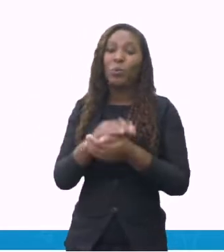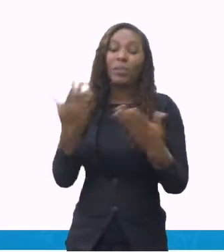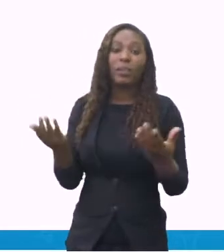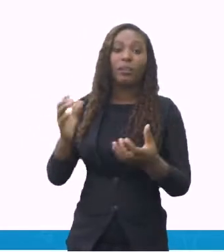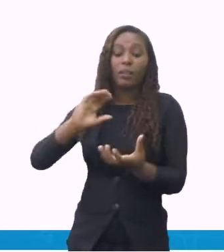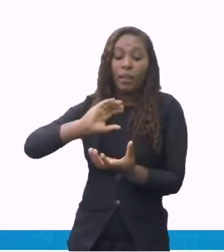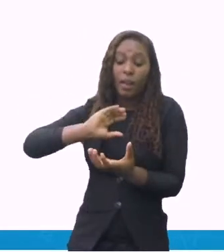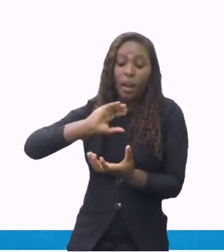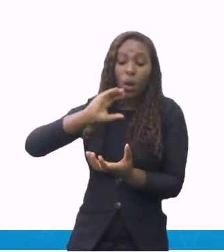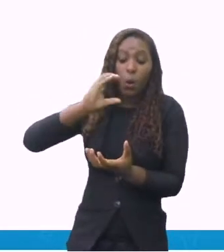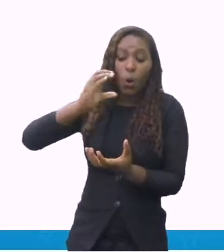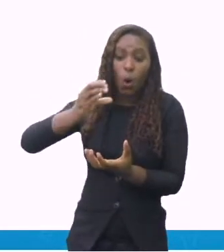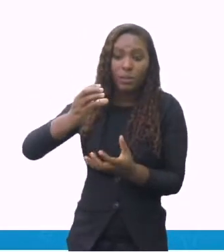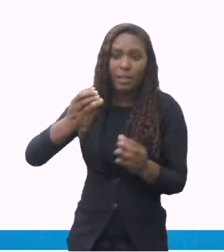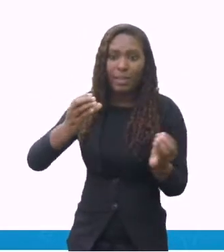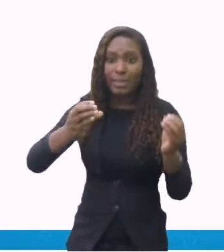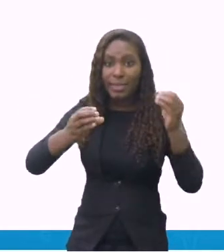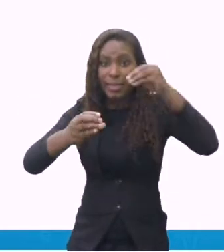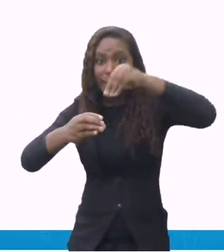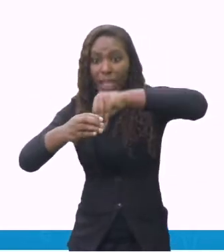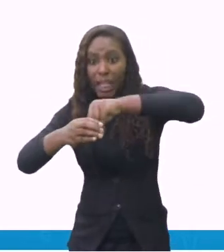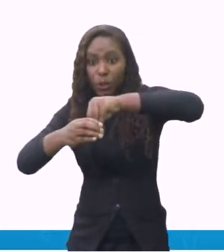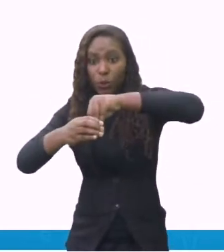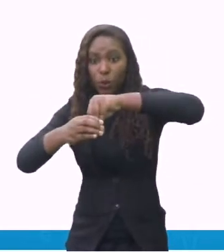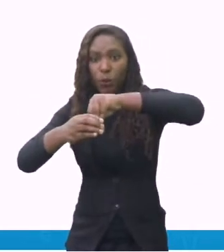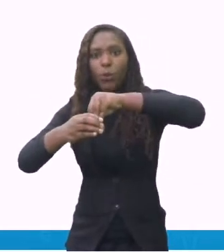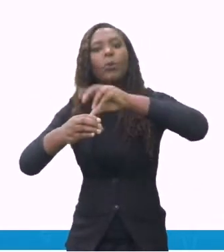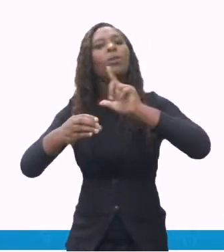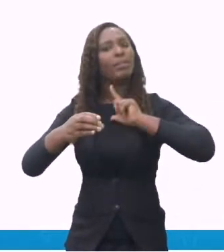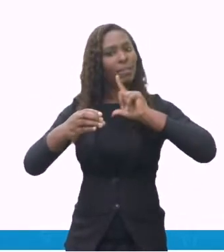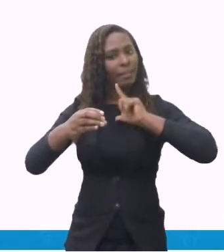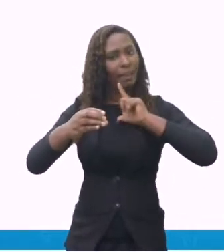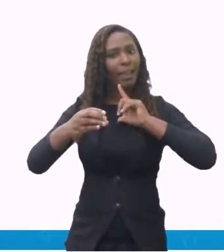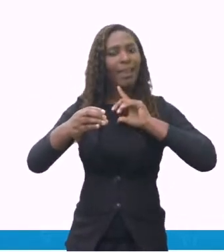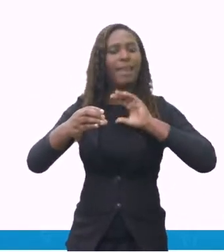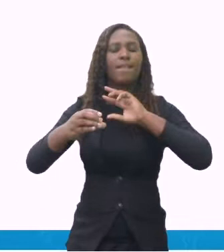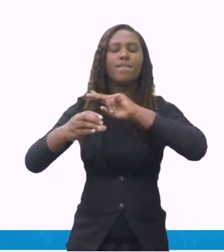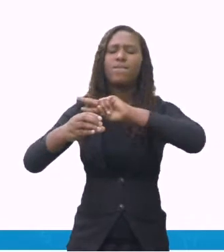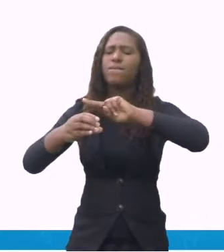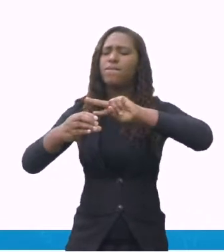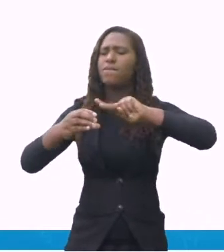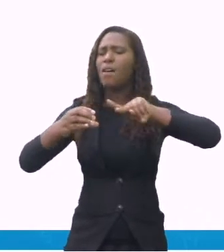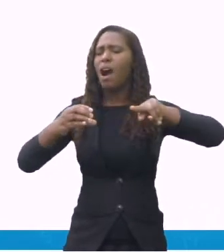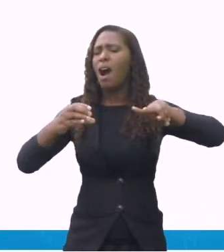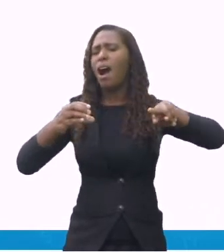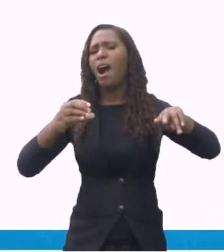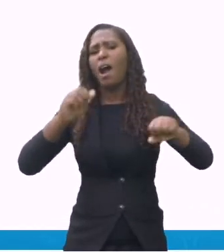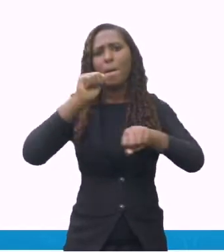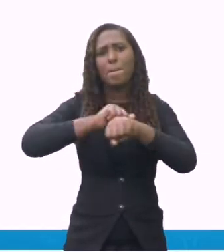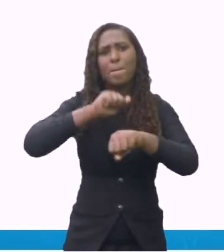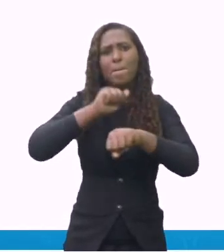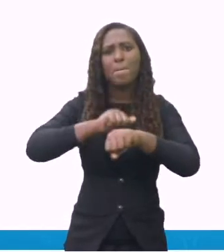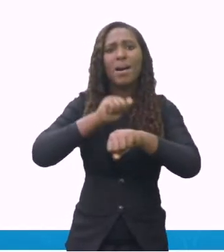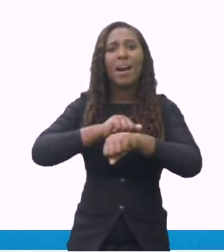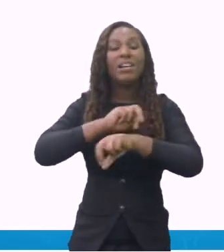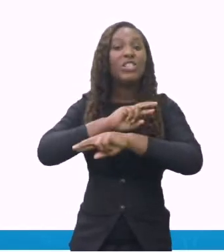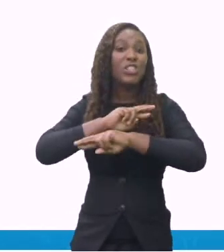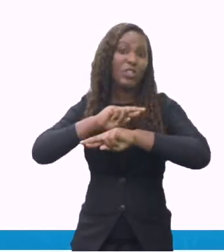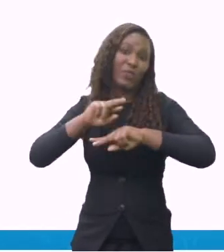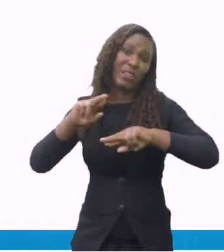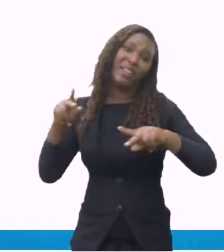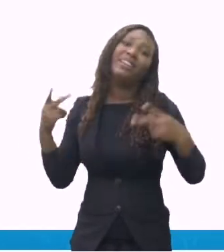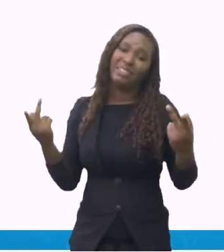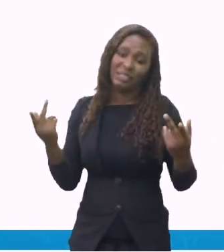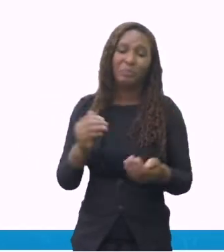camadas constituídas por diferentes tipos de rochas. Vulgarmente ou popularmente,